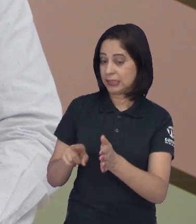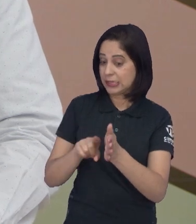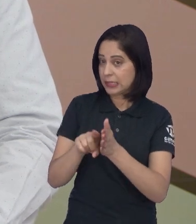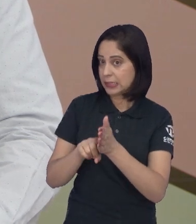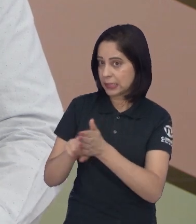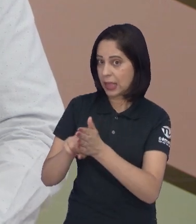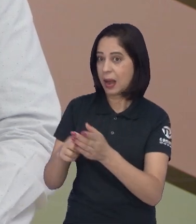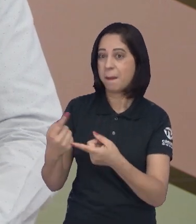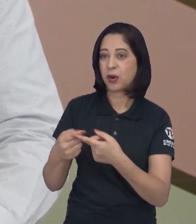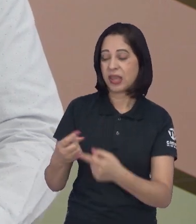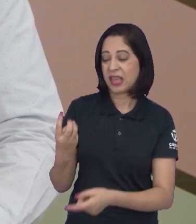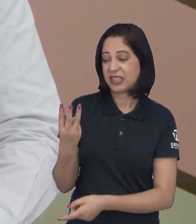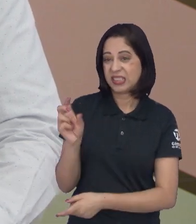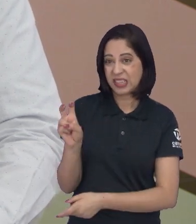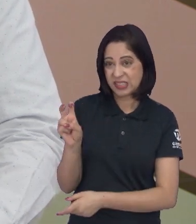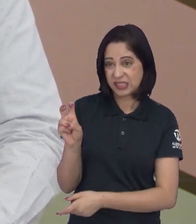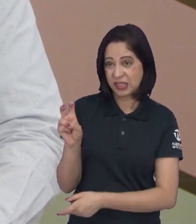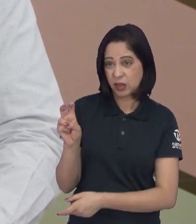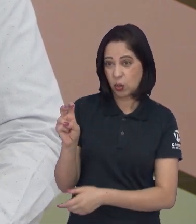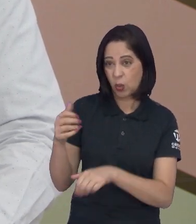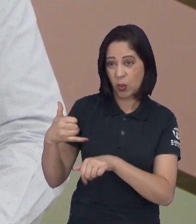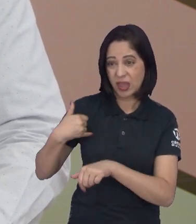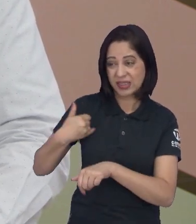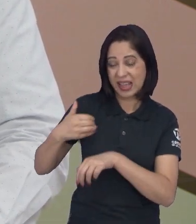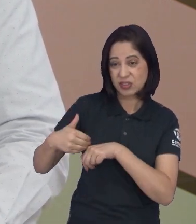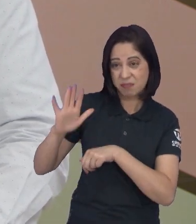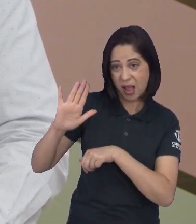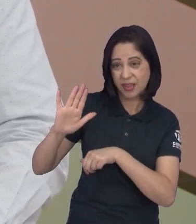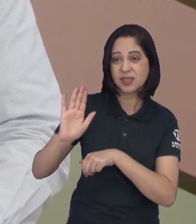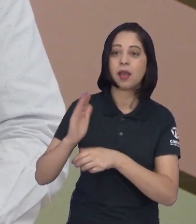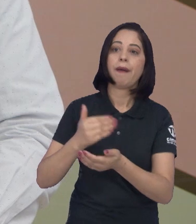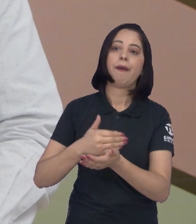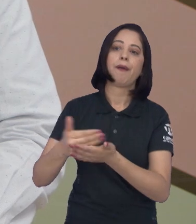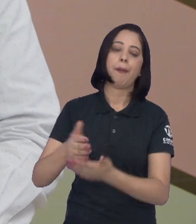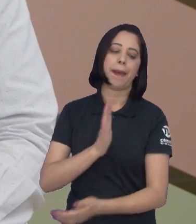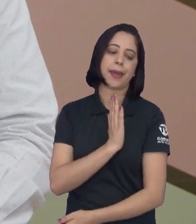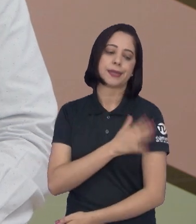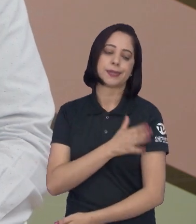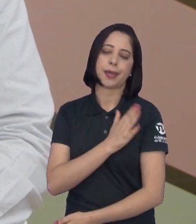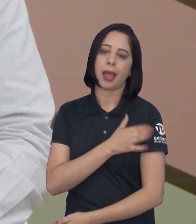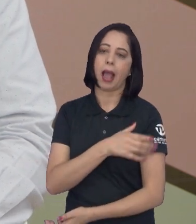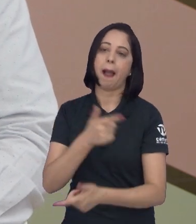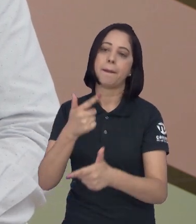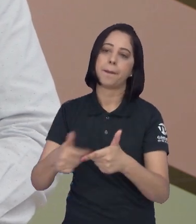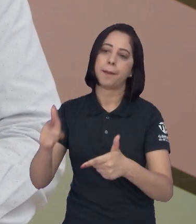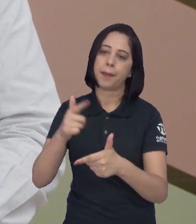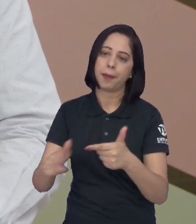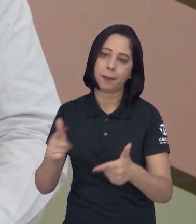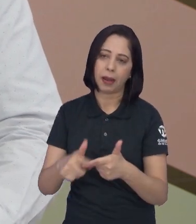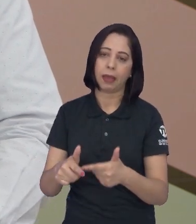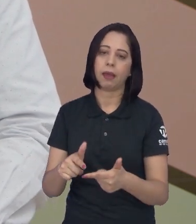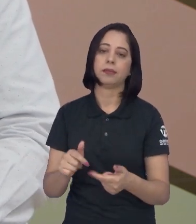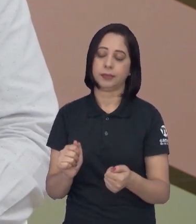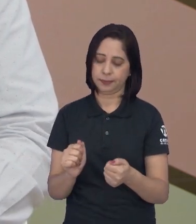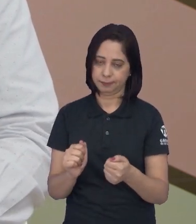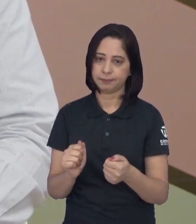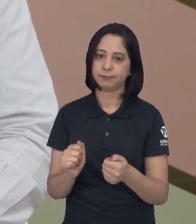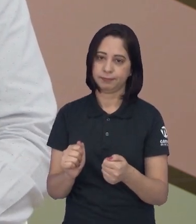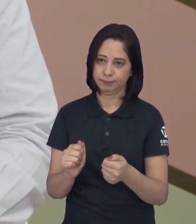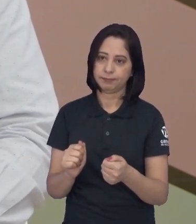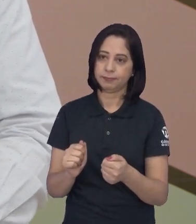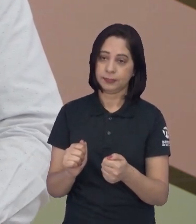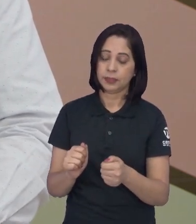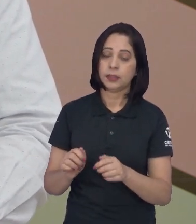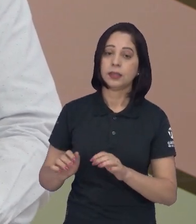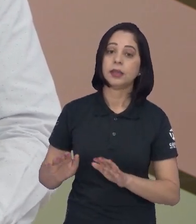incidem as doenças cardíacas mais comuns né que predispõe a infarto as doenças mais graves do coração já começam a incidir a partir dos